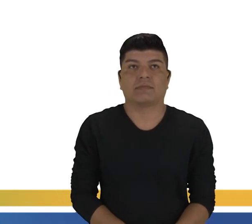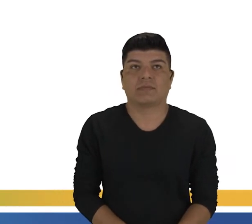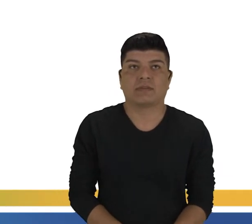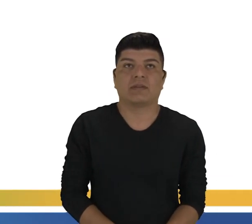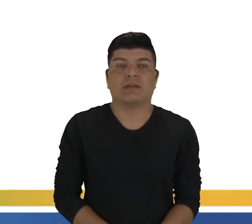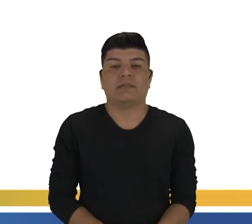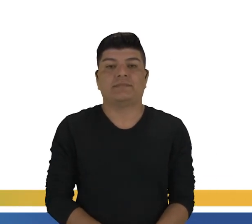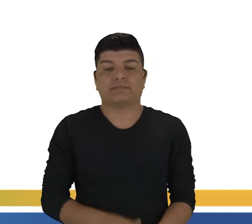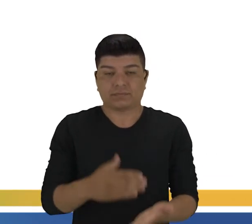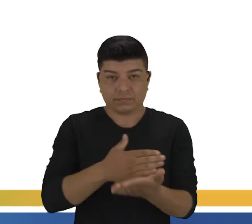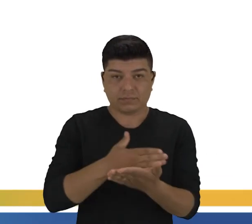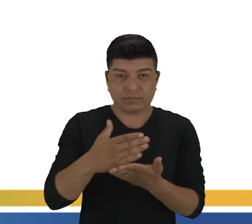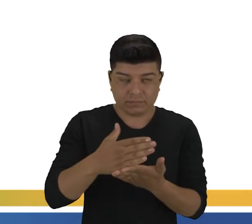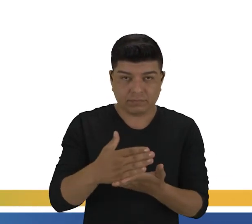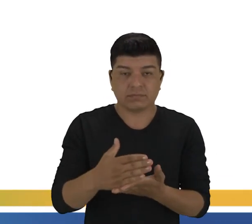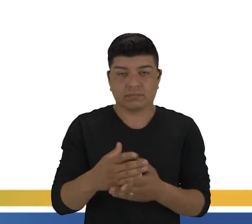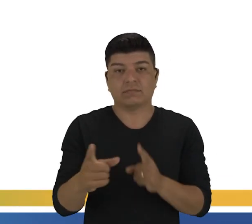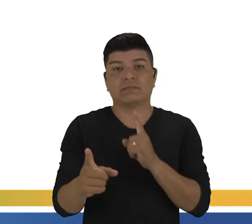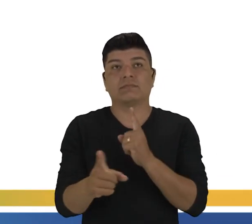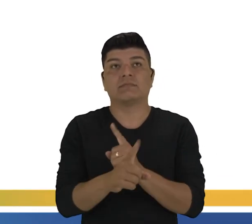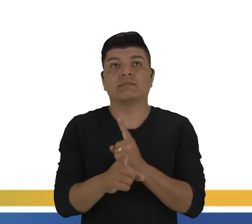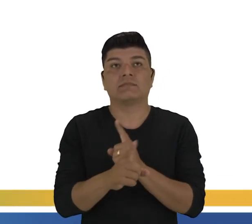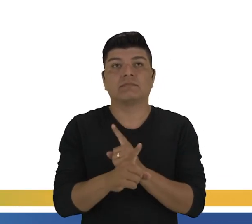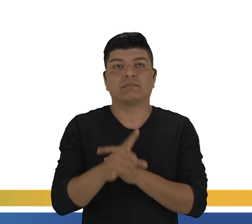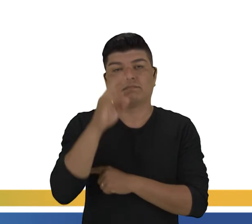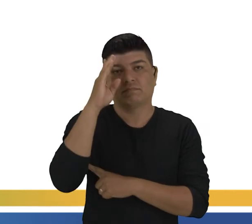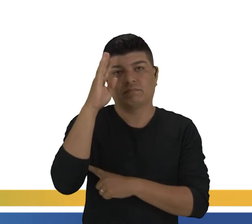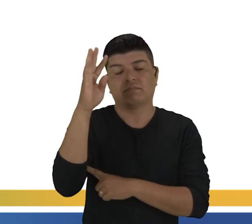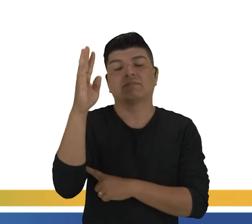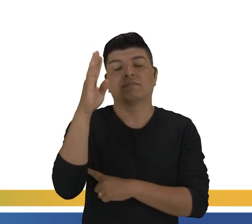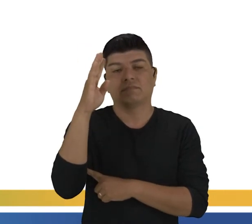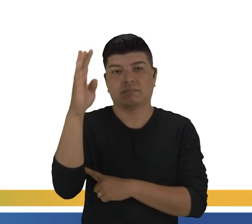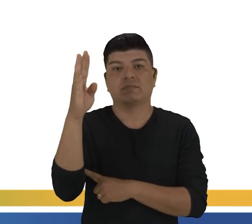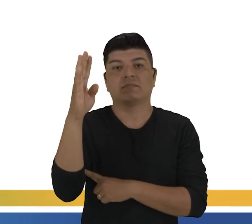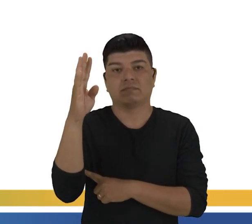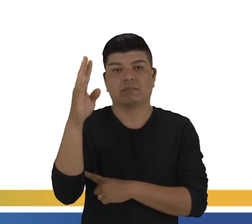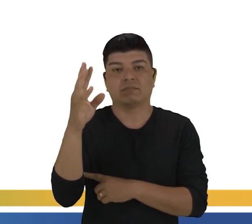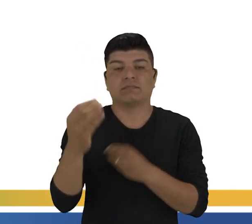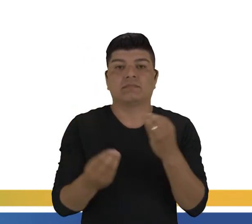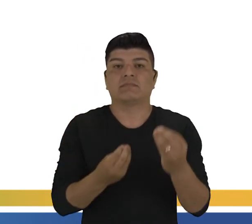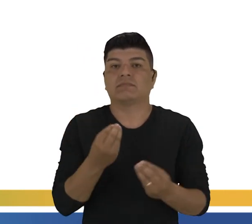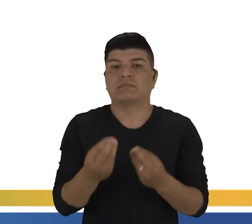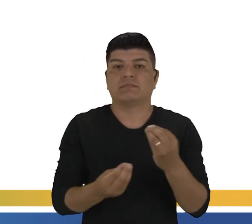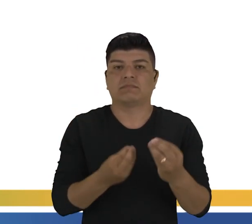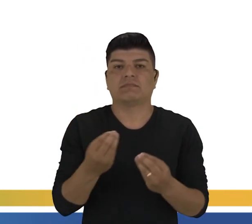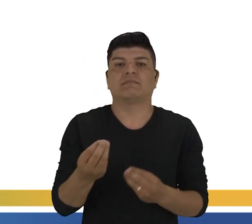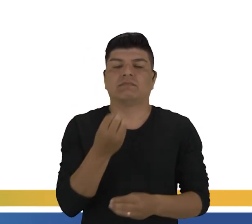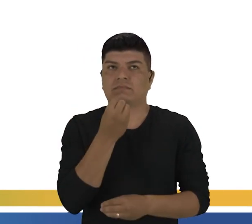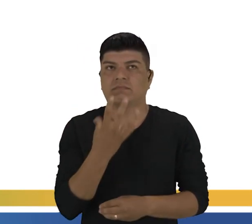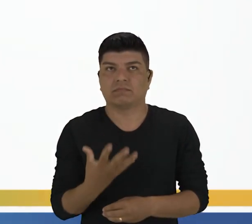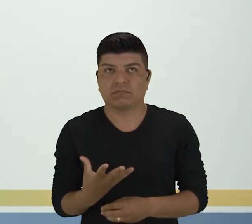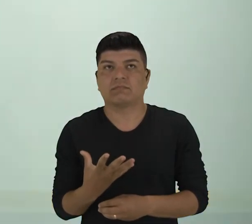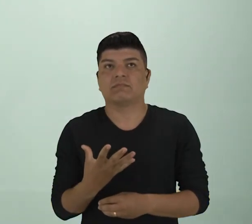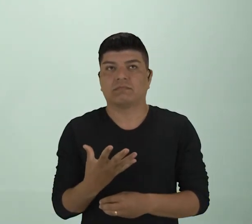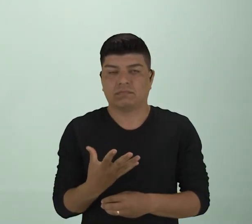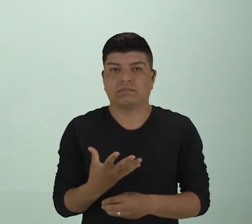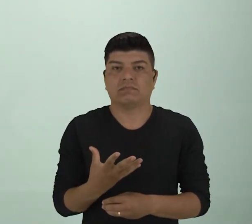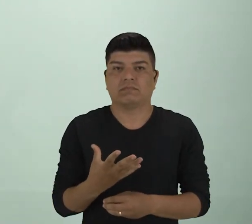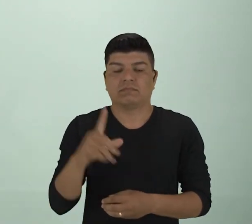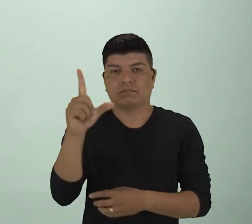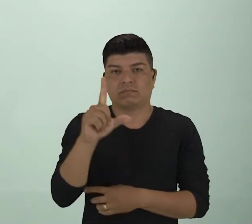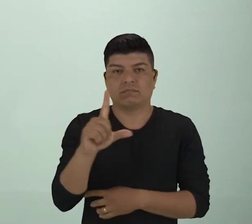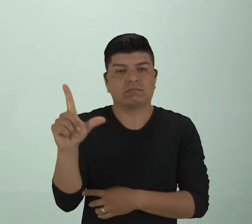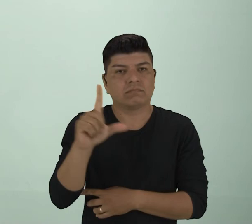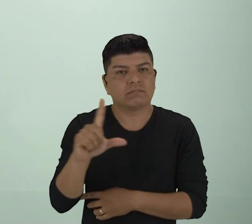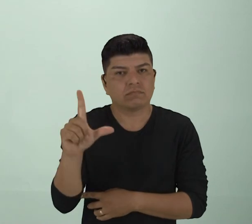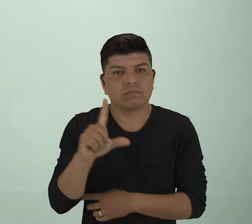Então eu quero começar esse encontro, esse momento de reflexão sobre esse estilo literário tão interessante, que marcou tanto